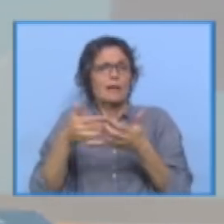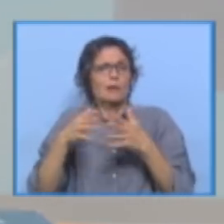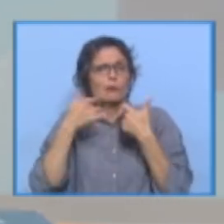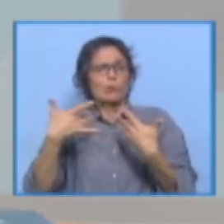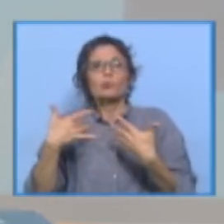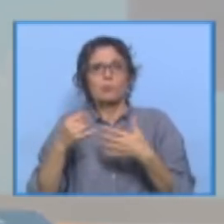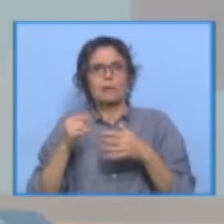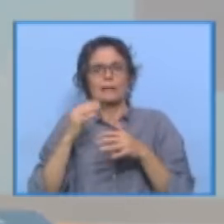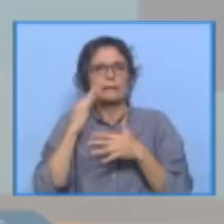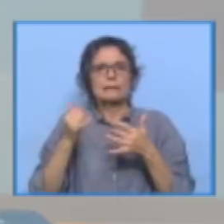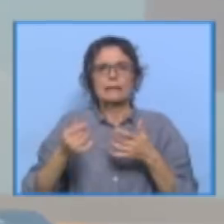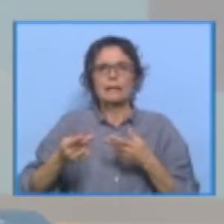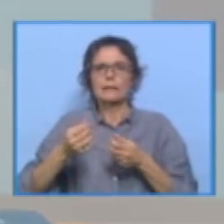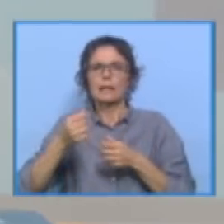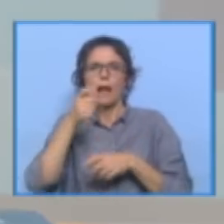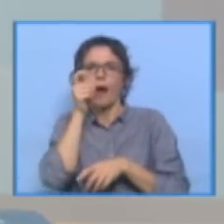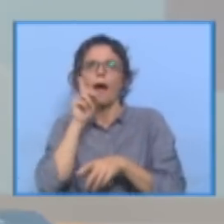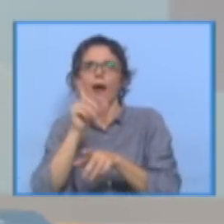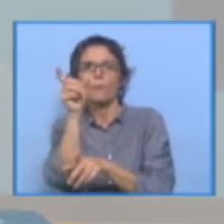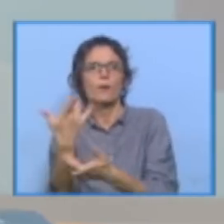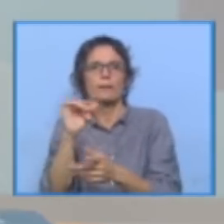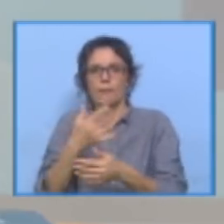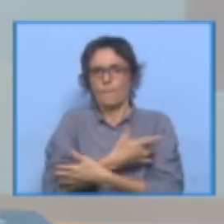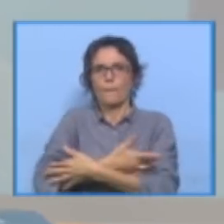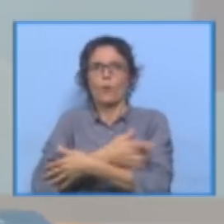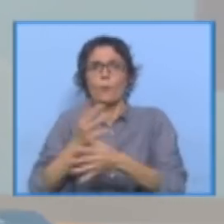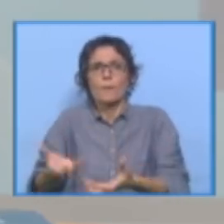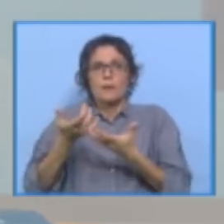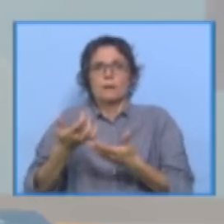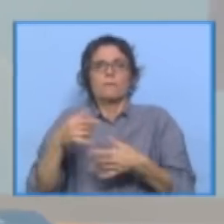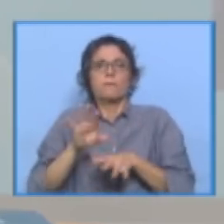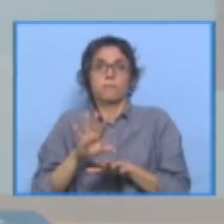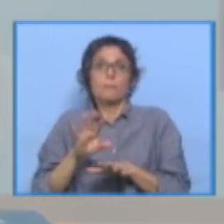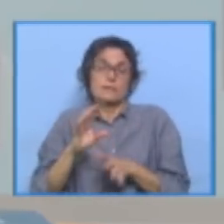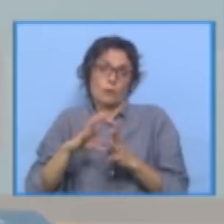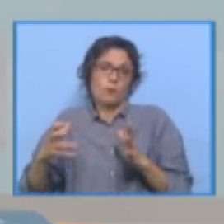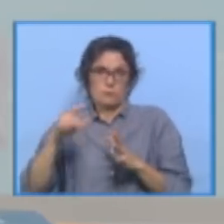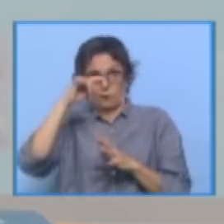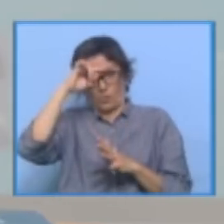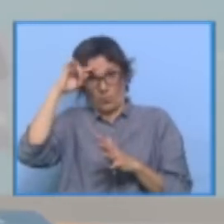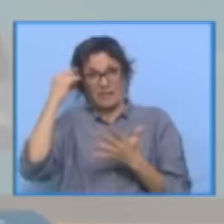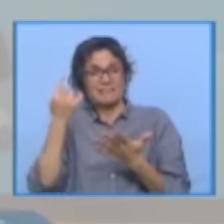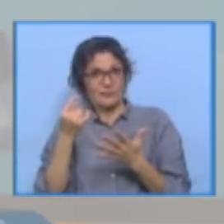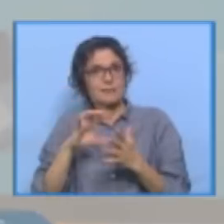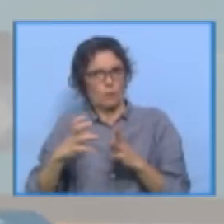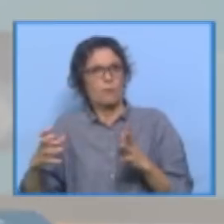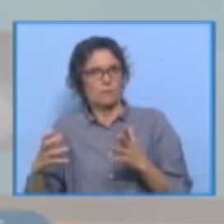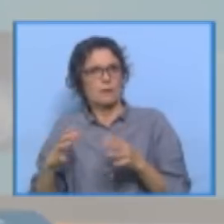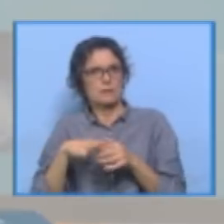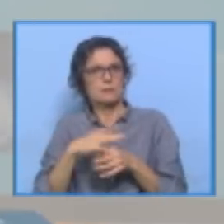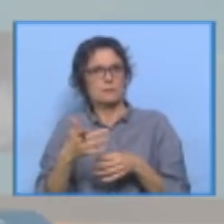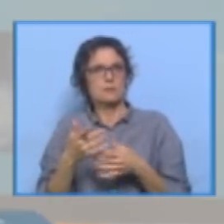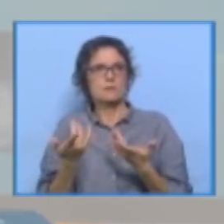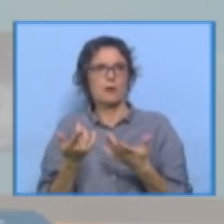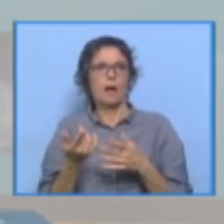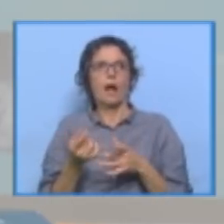vezes, a situação é dramática. Pode ser a situação dramática. Agora, o que não é possível é dizer que para salvar a mãe é preciso atentar contra a